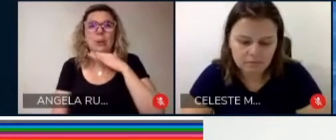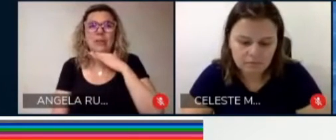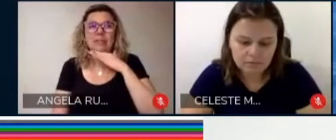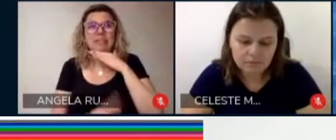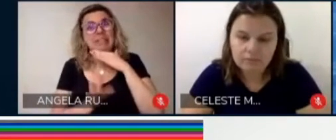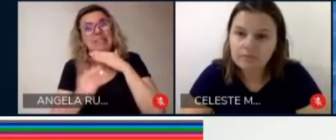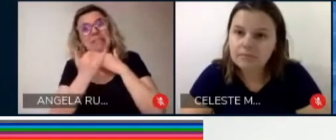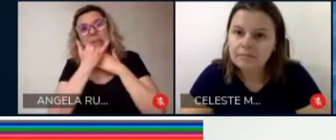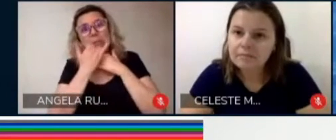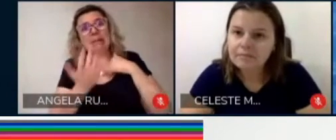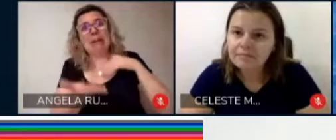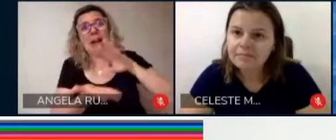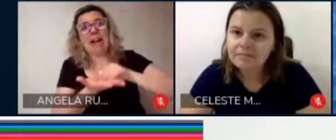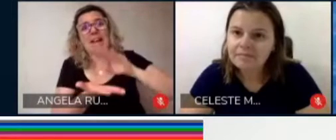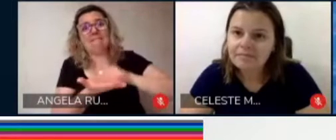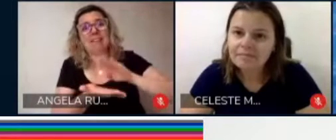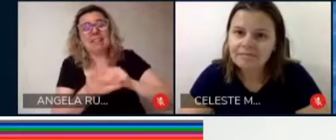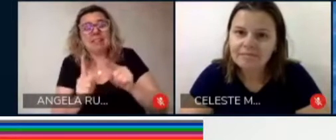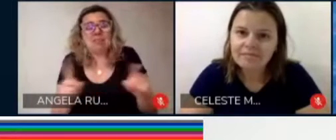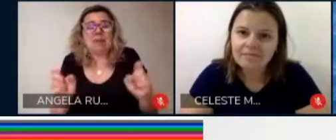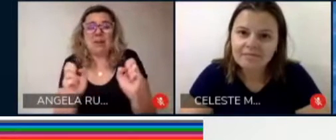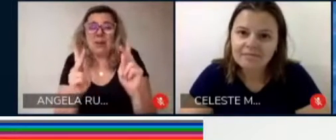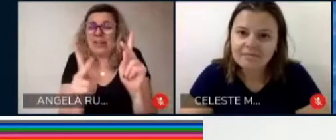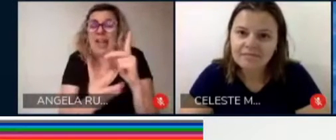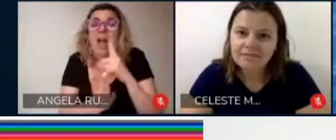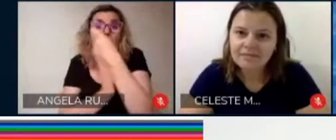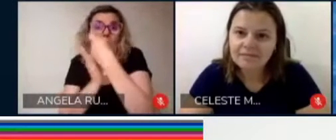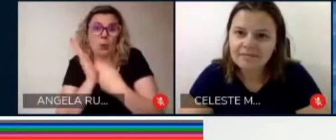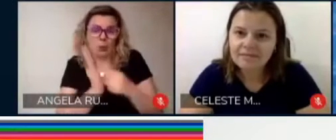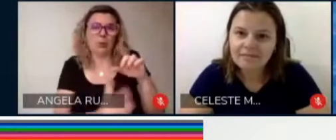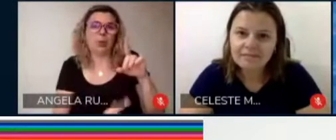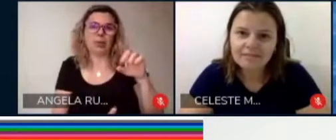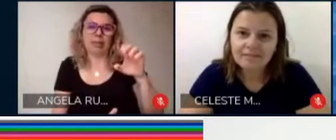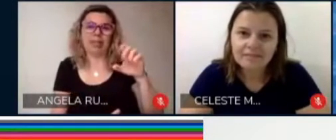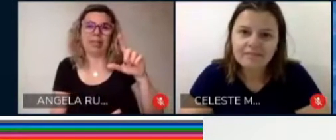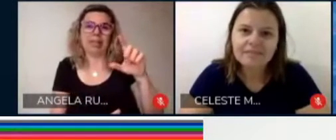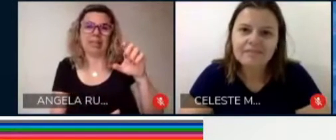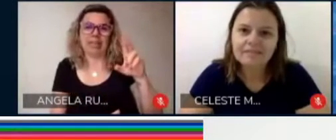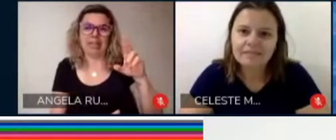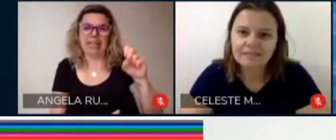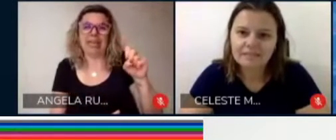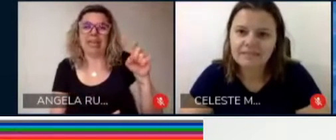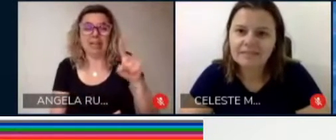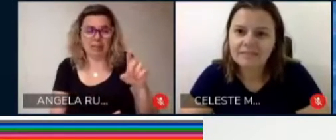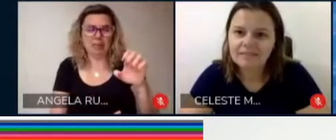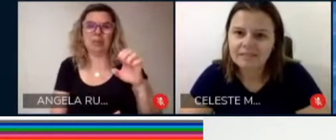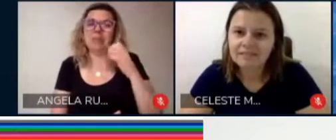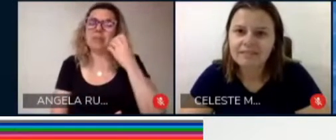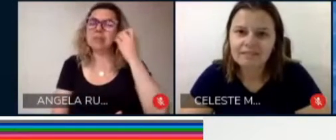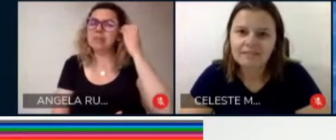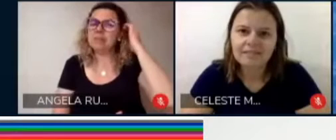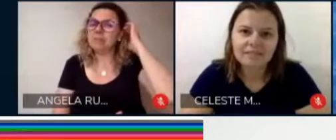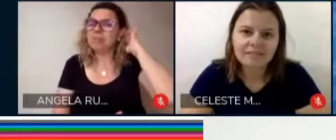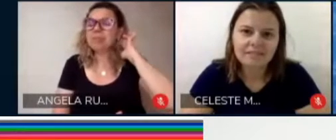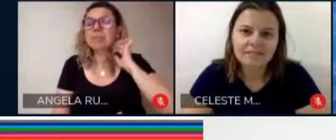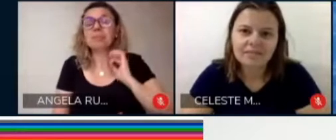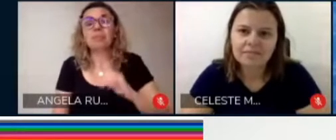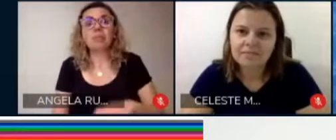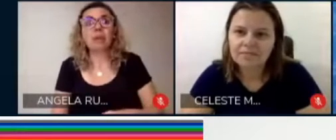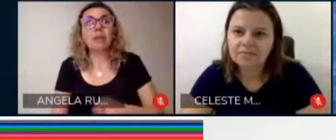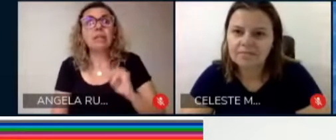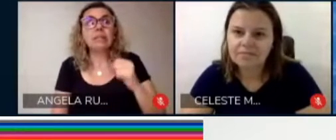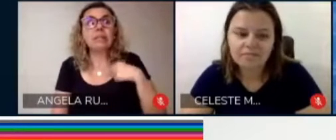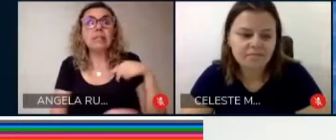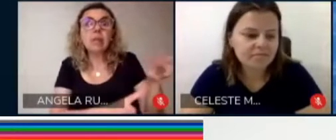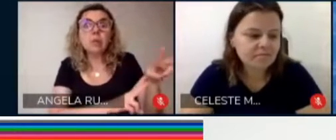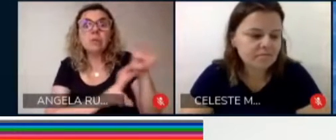saber que eu tenho medo de Deleuze, mas digamos que, né, vocês também tenham. O que convém se eu for citar Deleuze?